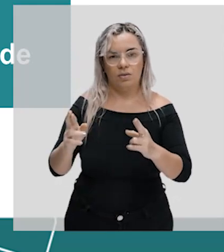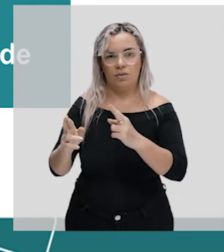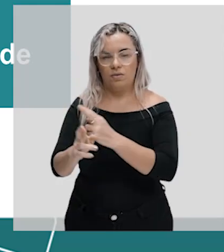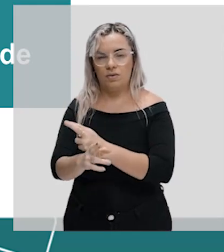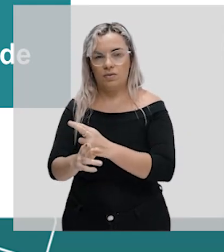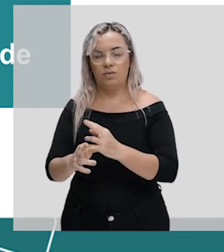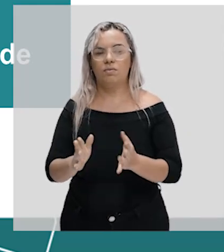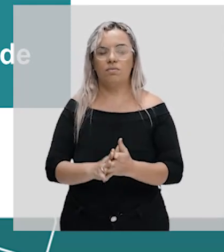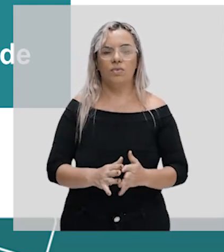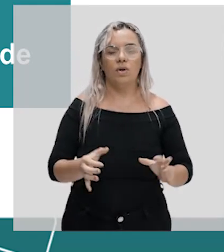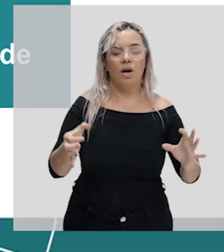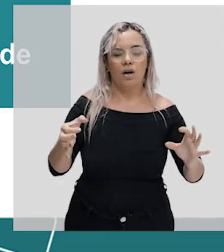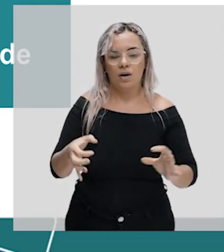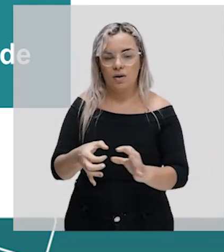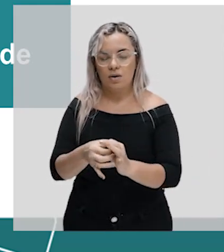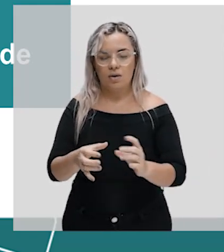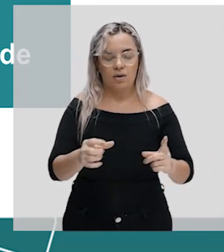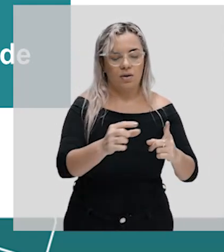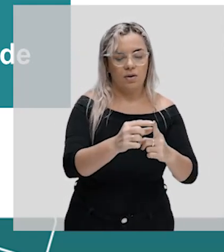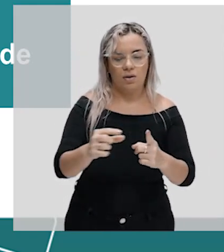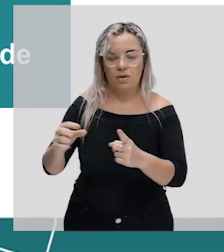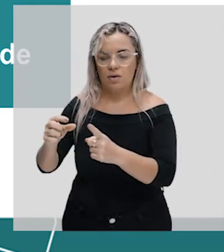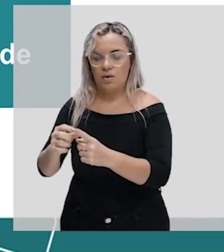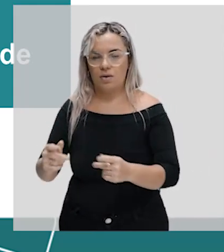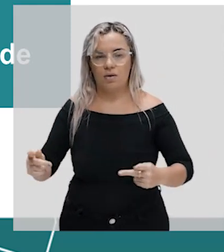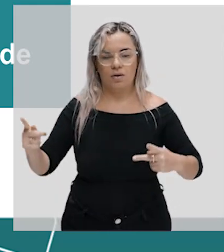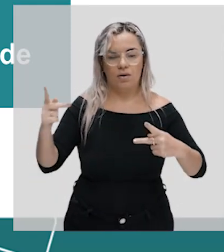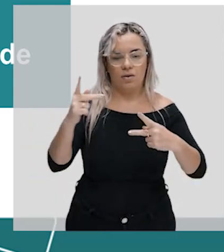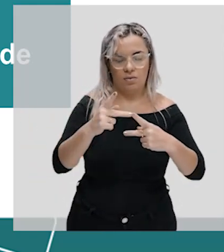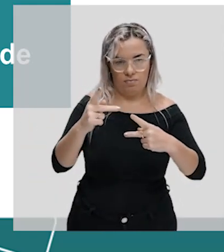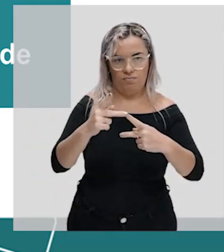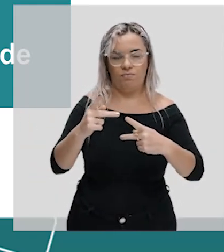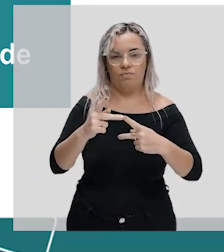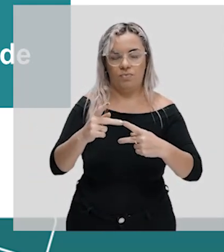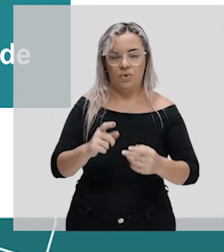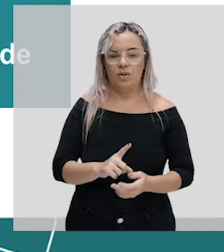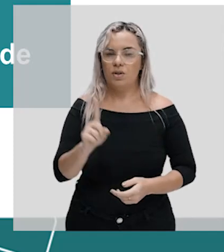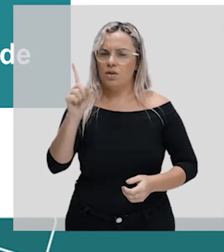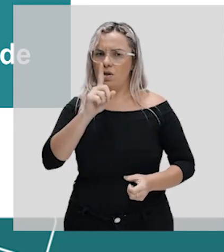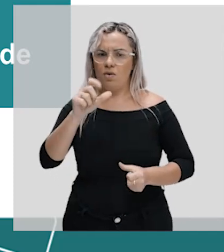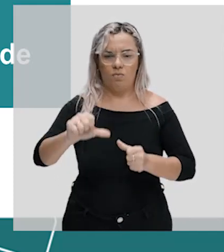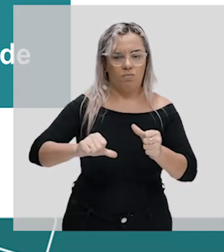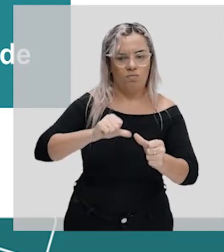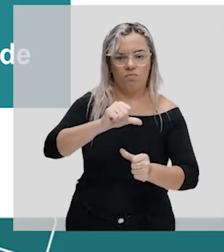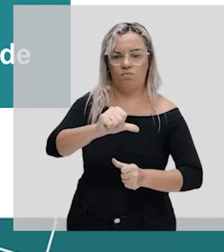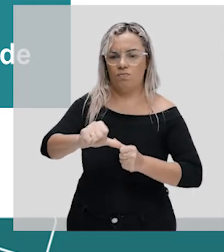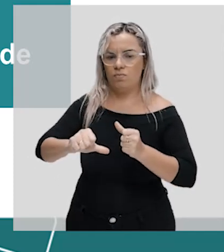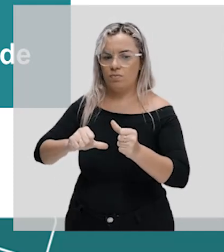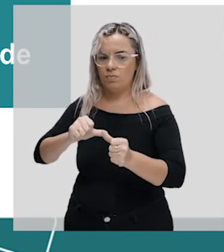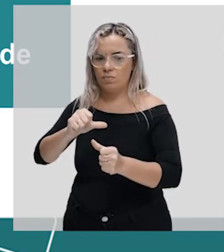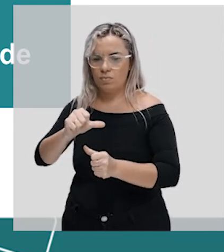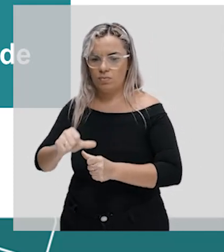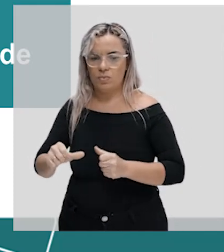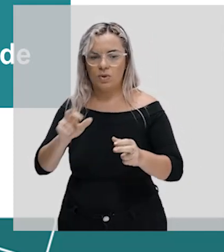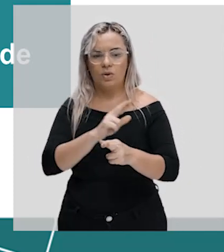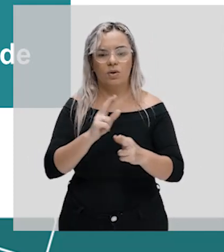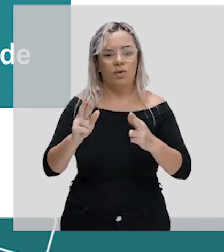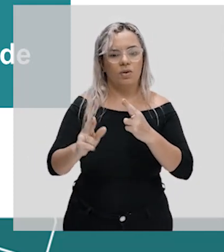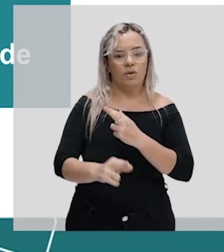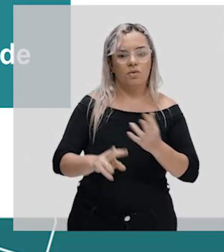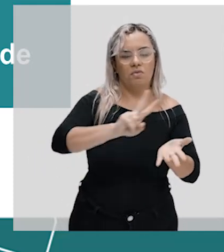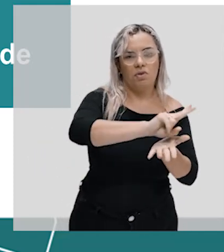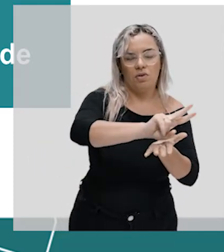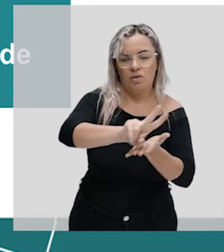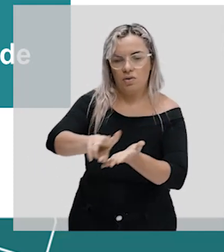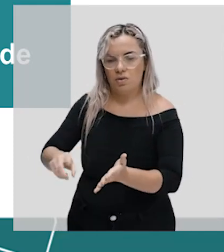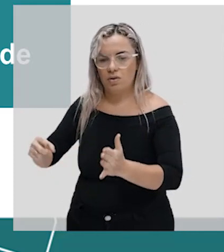de palavras. Quem são essas palavras? As preposições. São invariáveis, as preposições estabelecem relação de vários